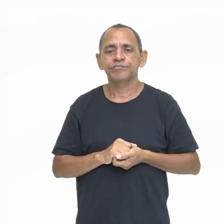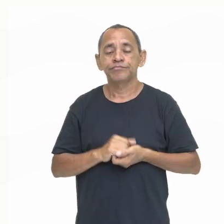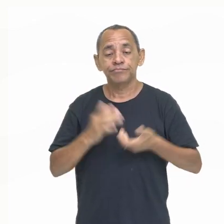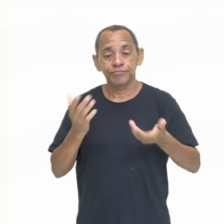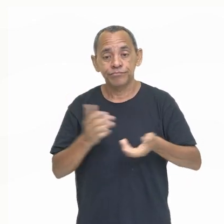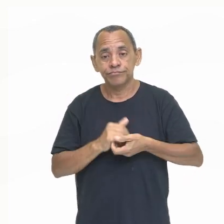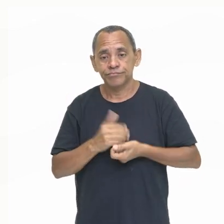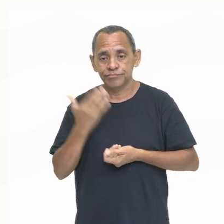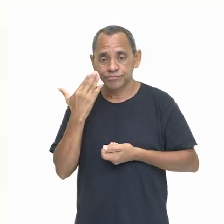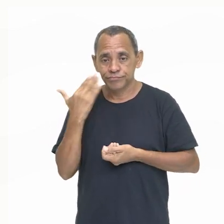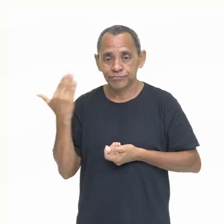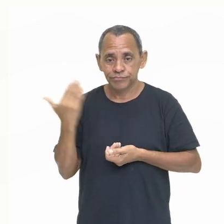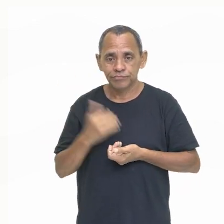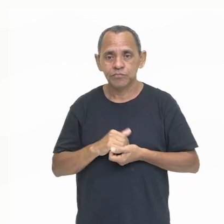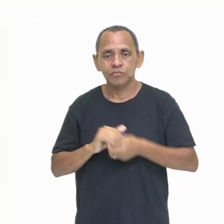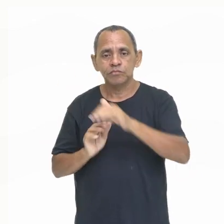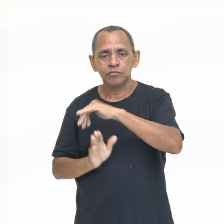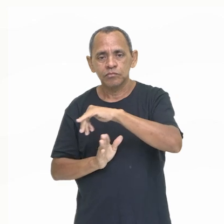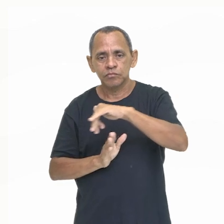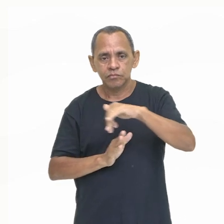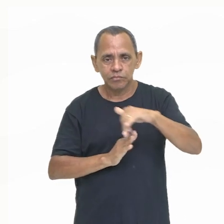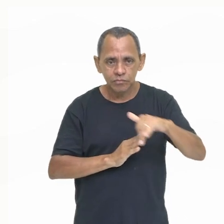Crescente, vamos lá. A pessoa vai pegar aqui.